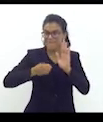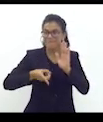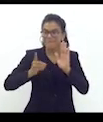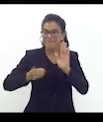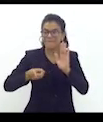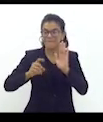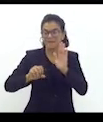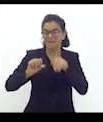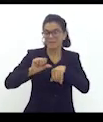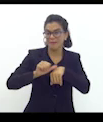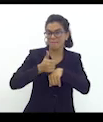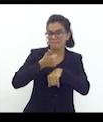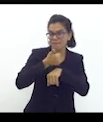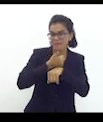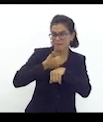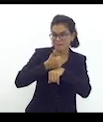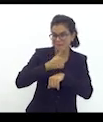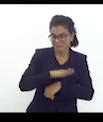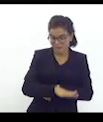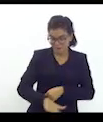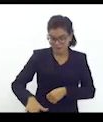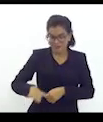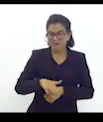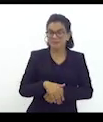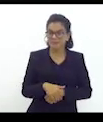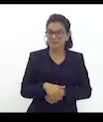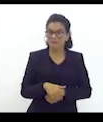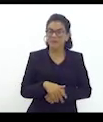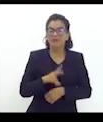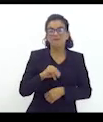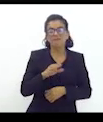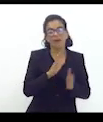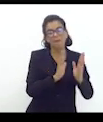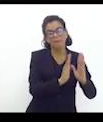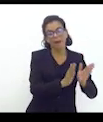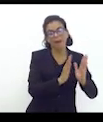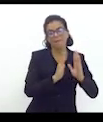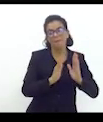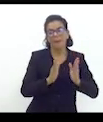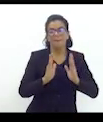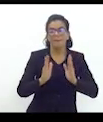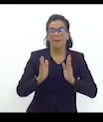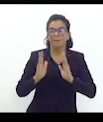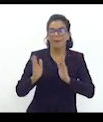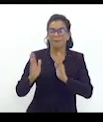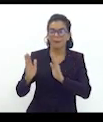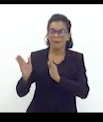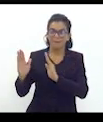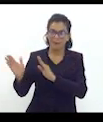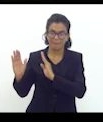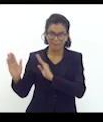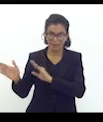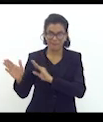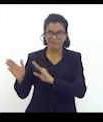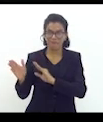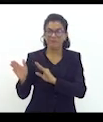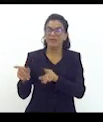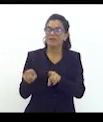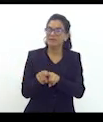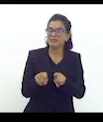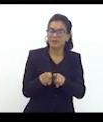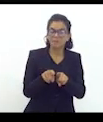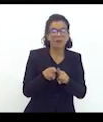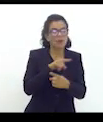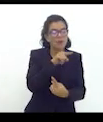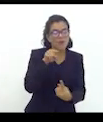da primeira infância. E será feita gradativamente esse reordenamento. E ele